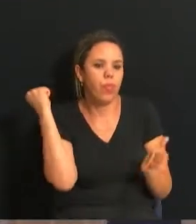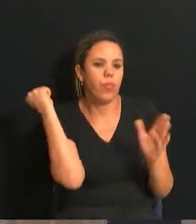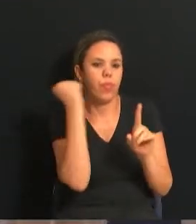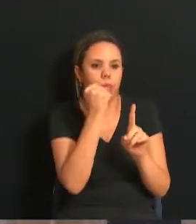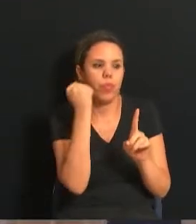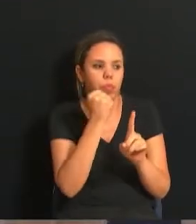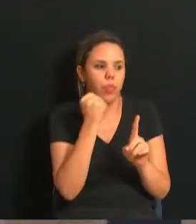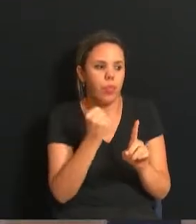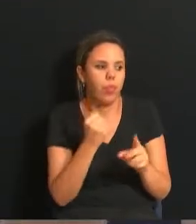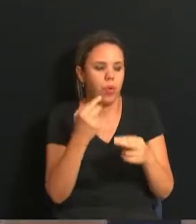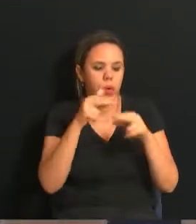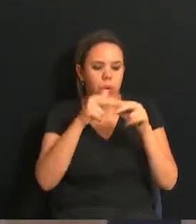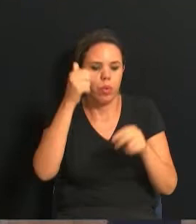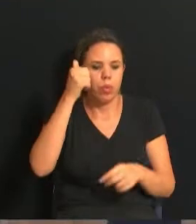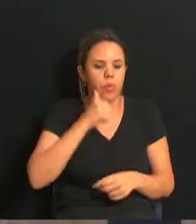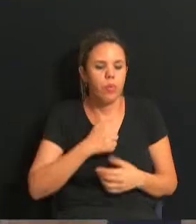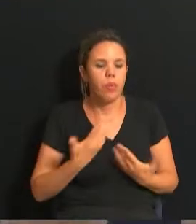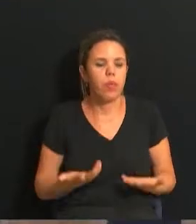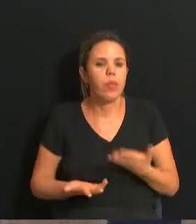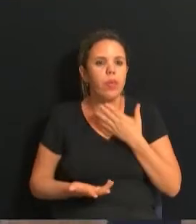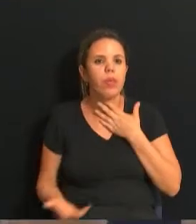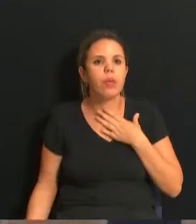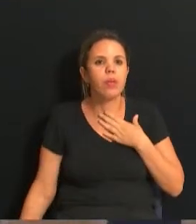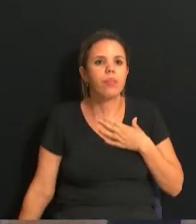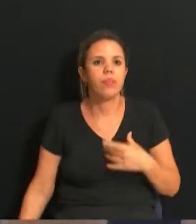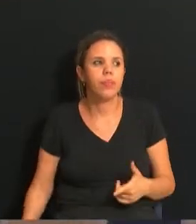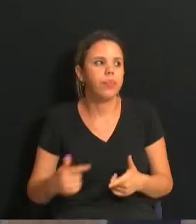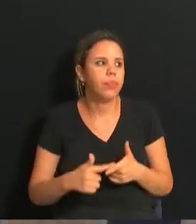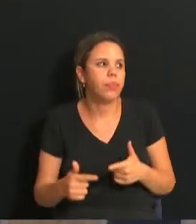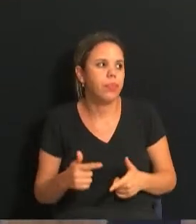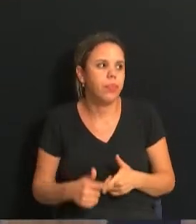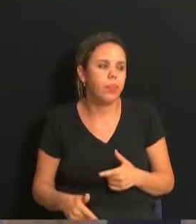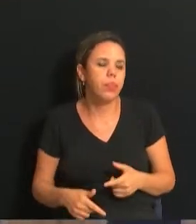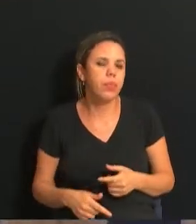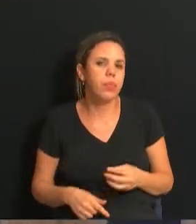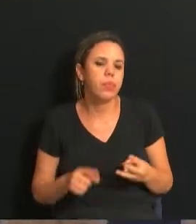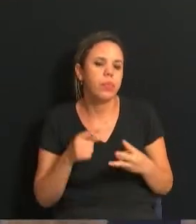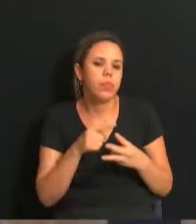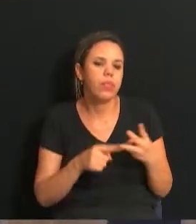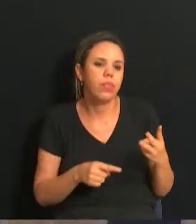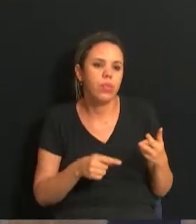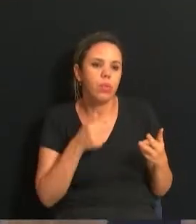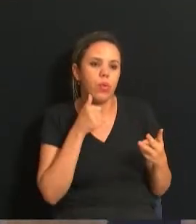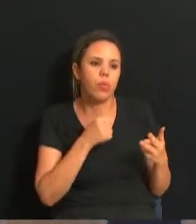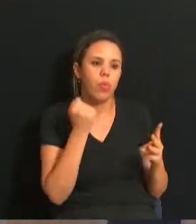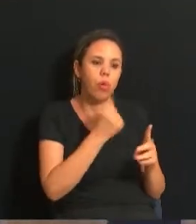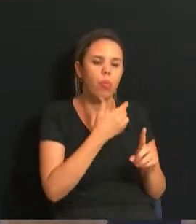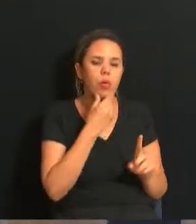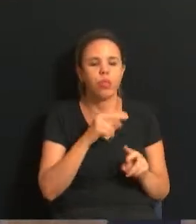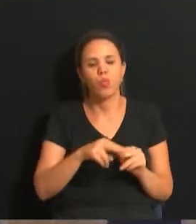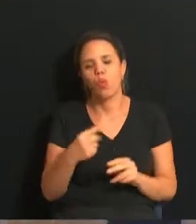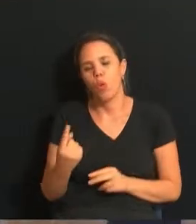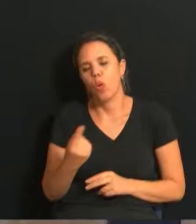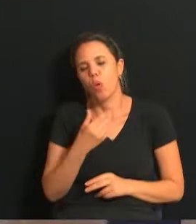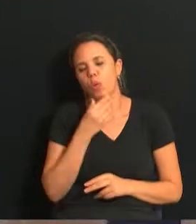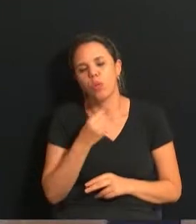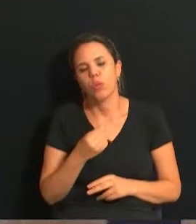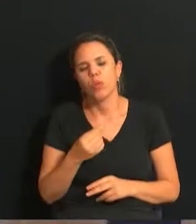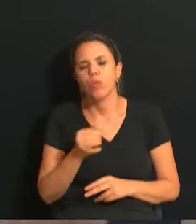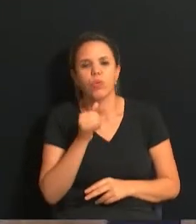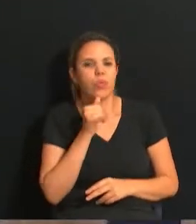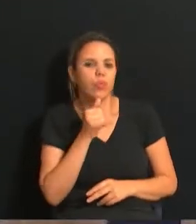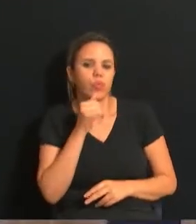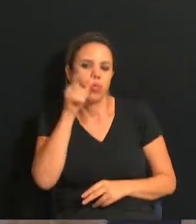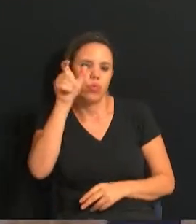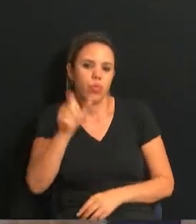sua condição de mulher? Nesse caso, desse triplo feminicídio, é exemplar no sentido de que o